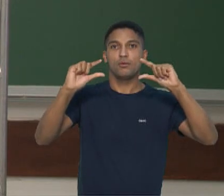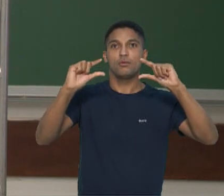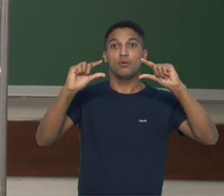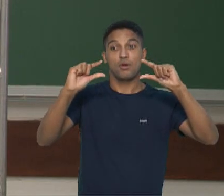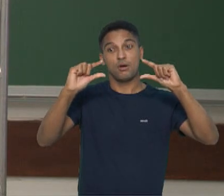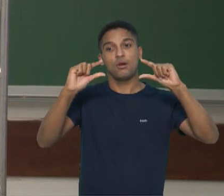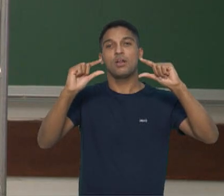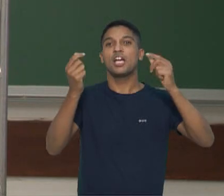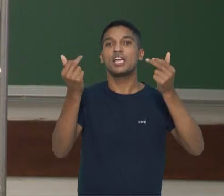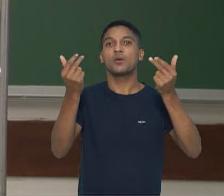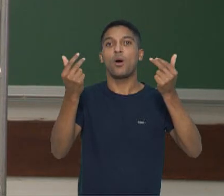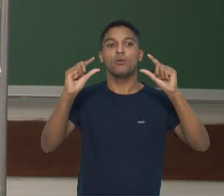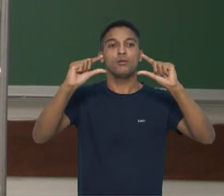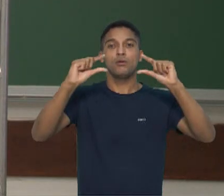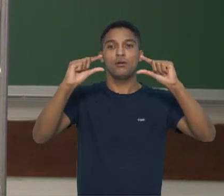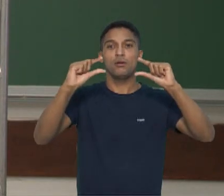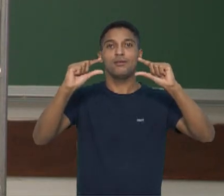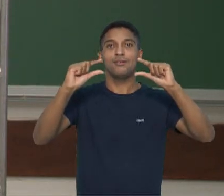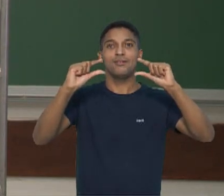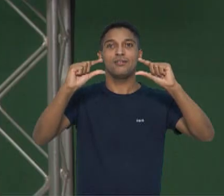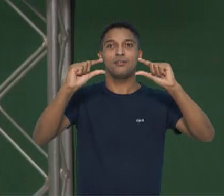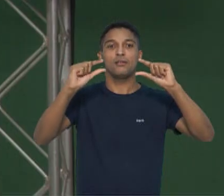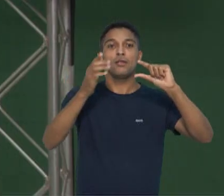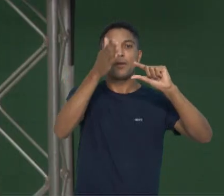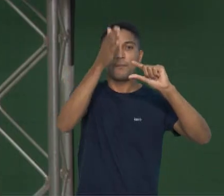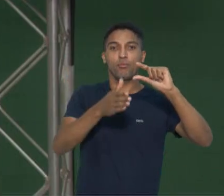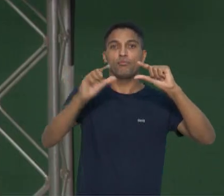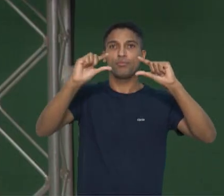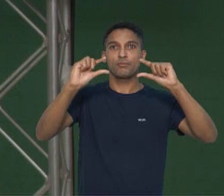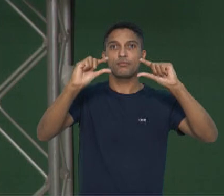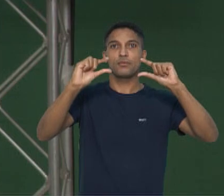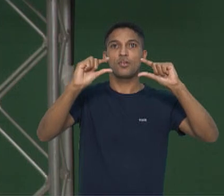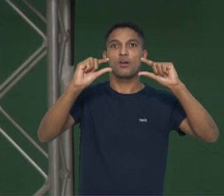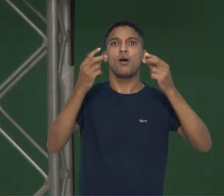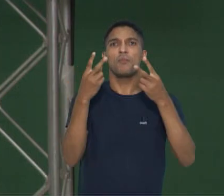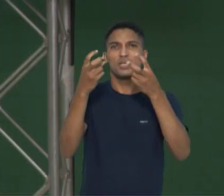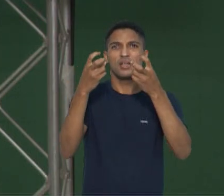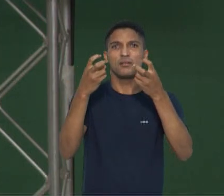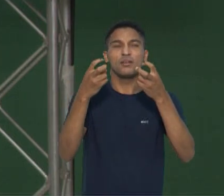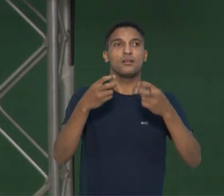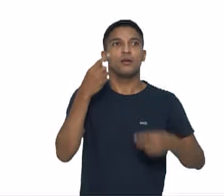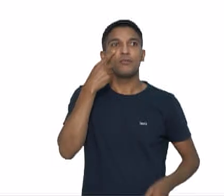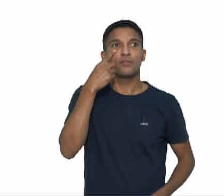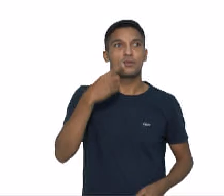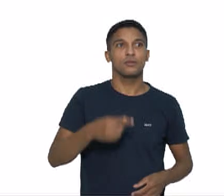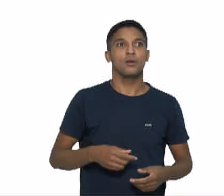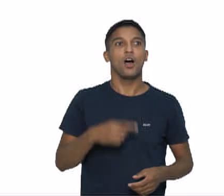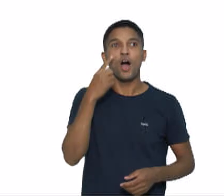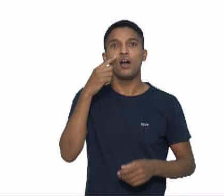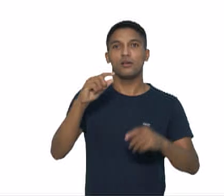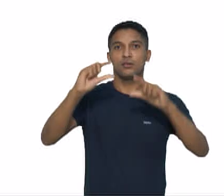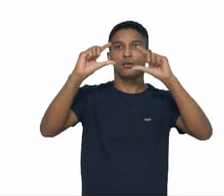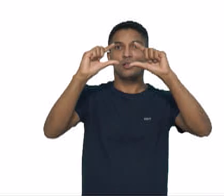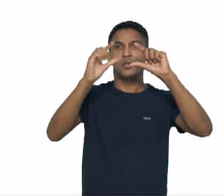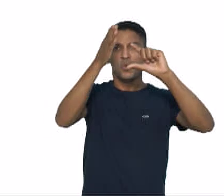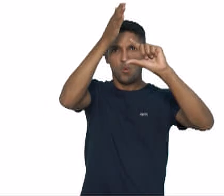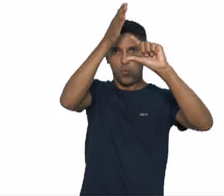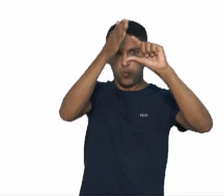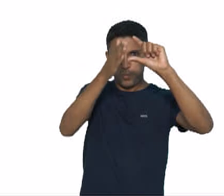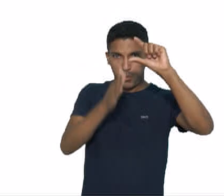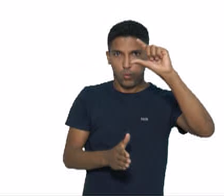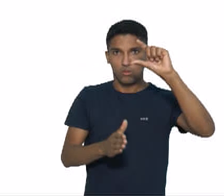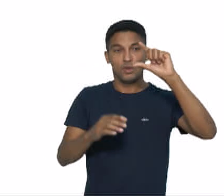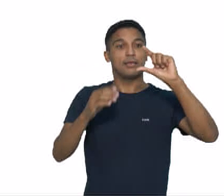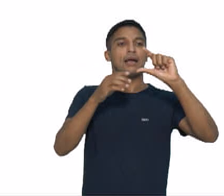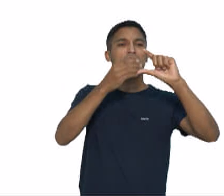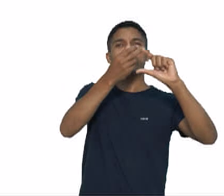são iguais. Notem aqui na imagem isso, olha só, passei uma linha, um lado está igual ao